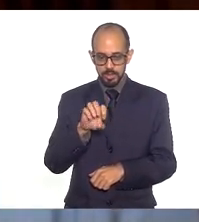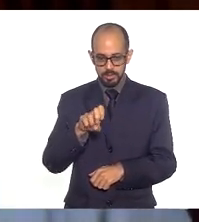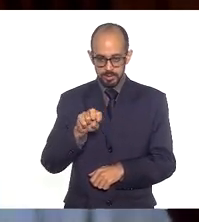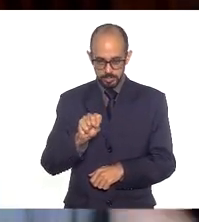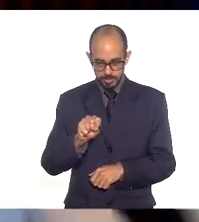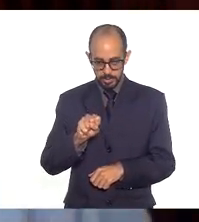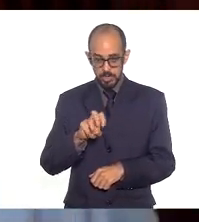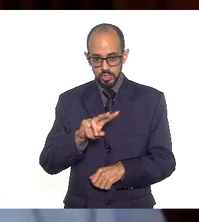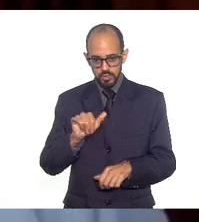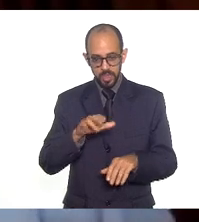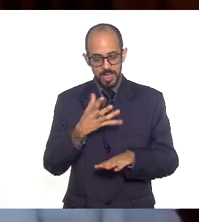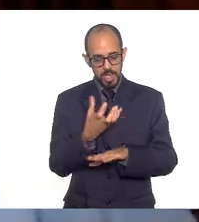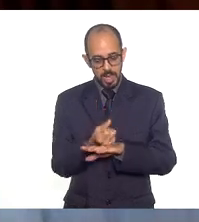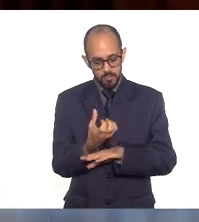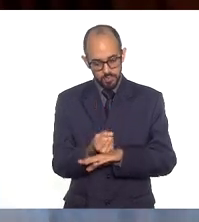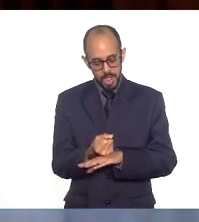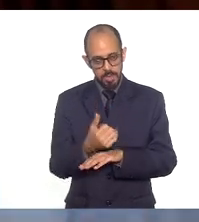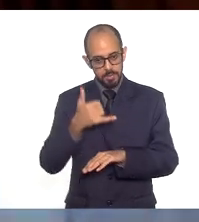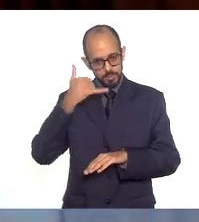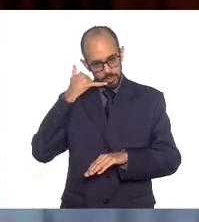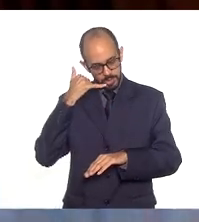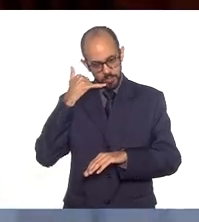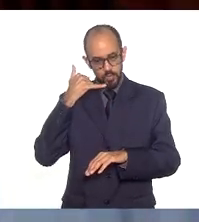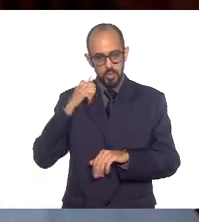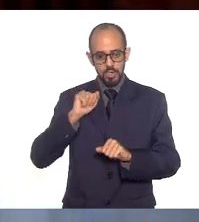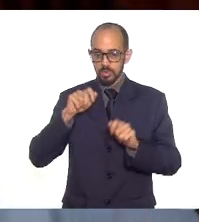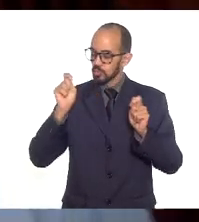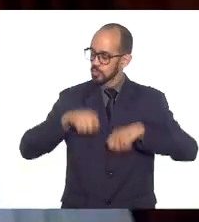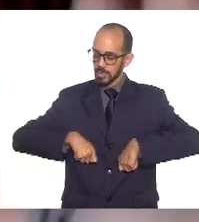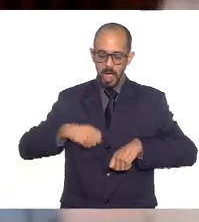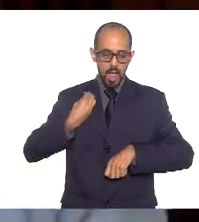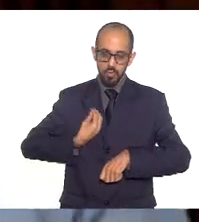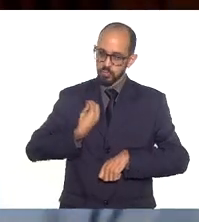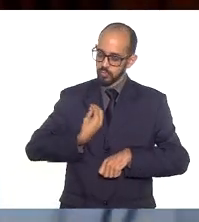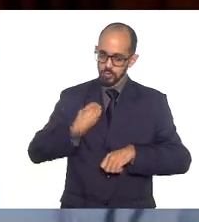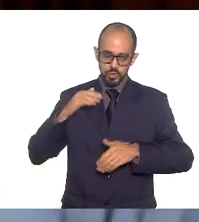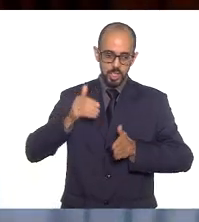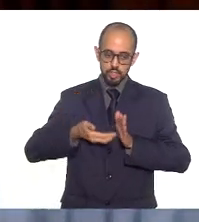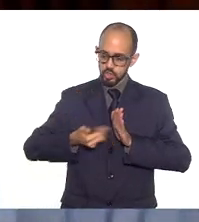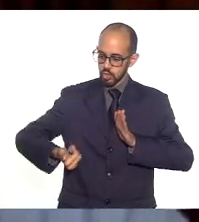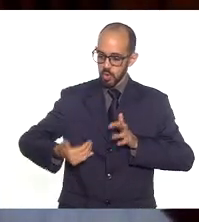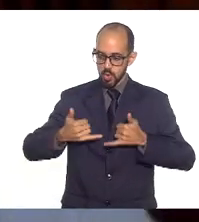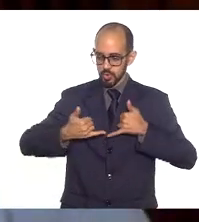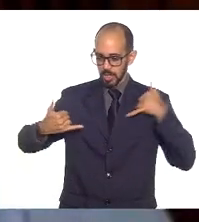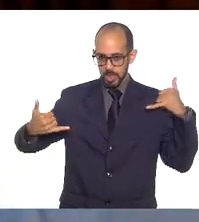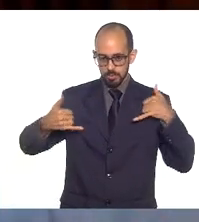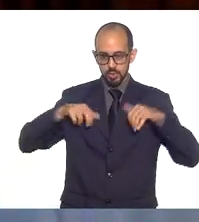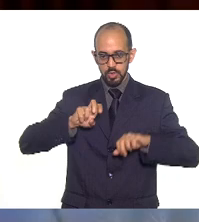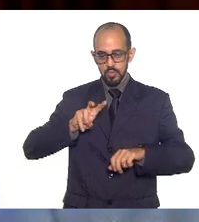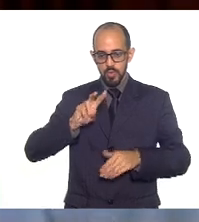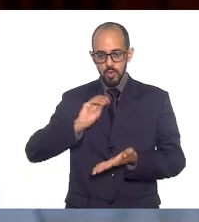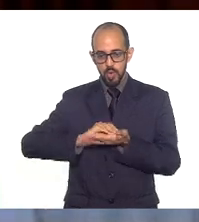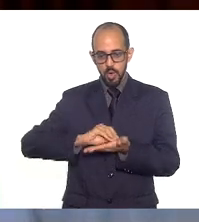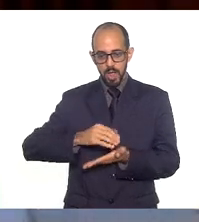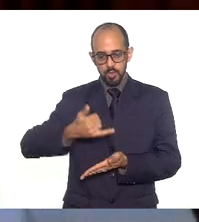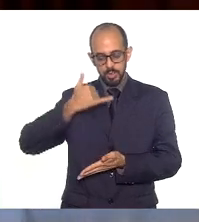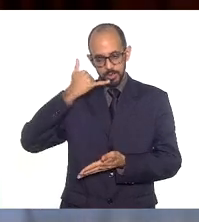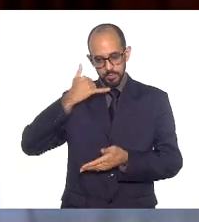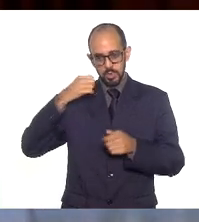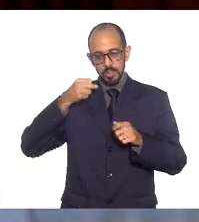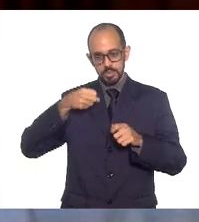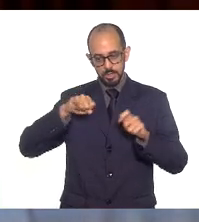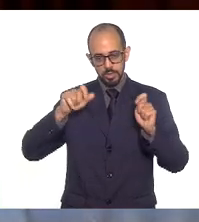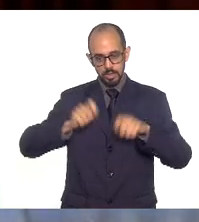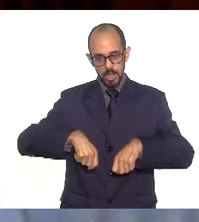ok? E vamos fazer pelo telefone, não tem cabeamento, vou colocar o meu telefone lá, e quem quiser fazer de casa vai